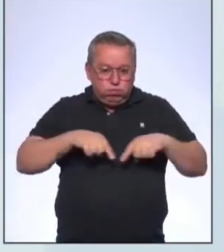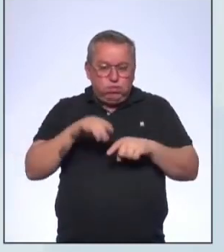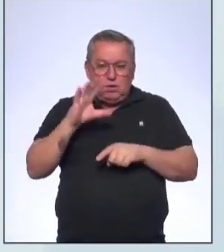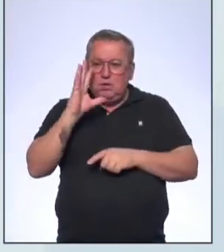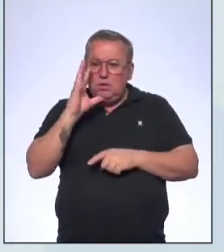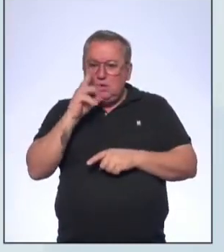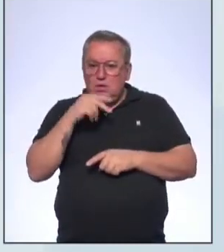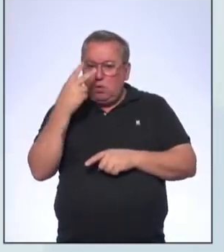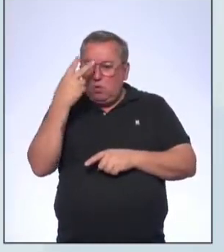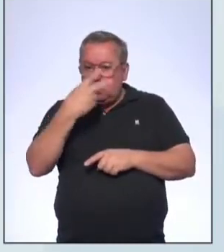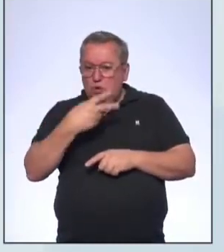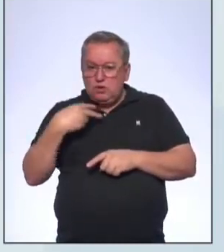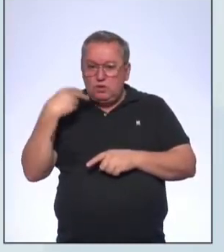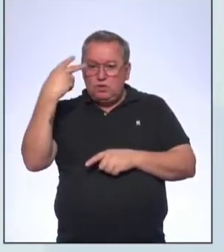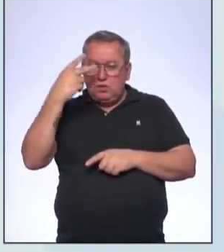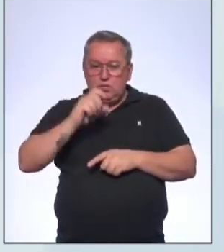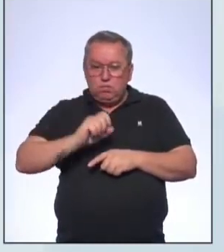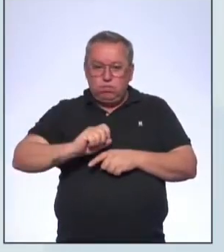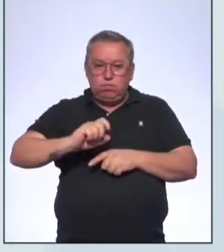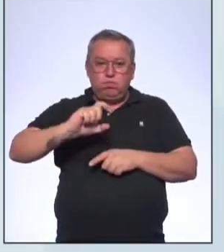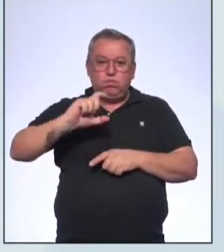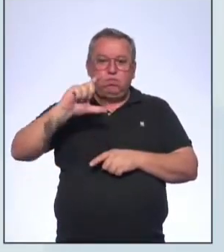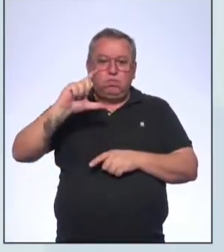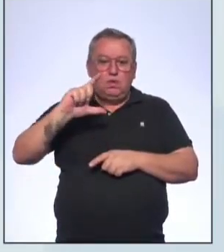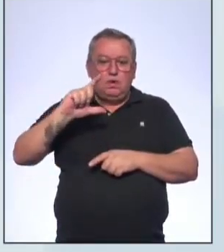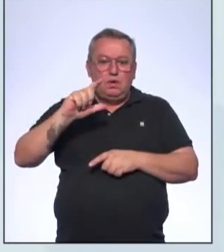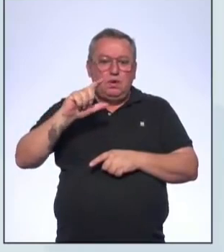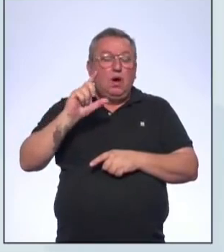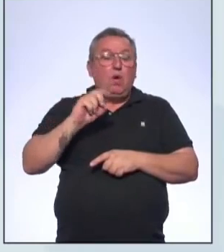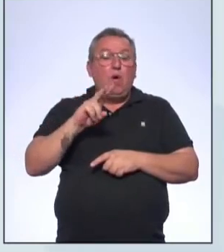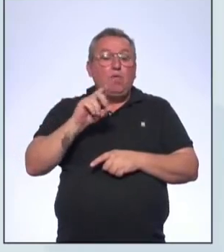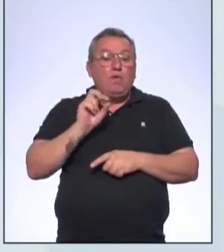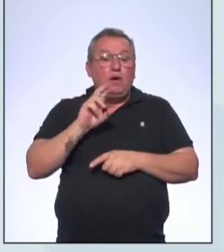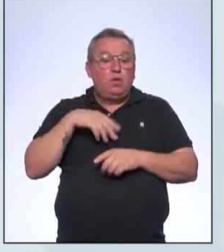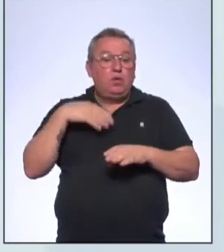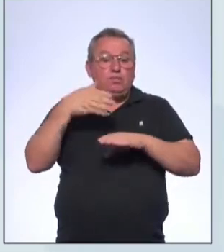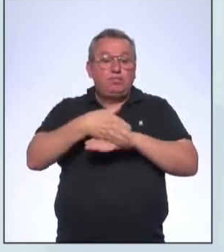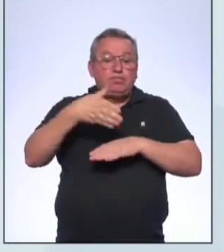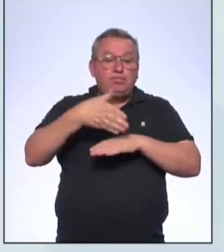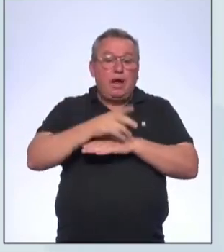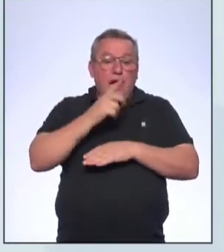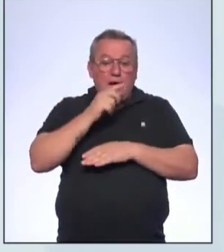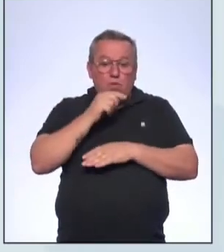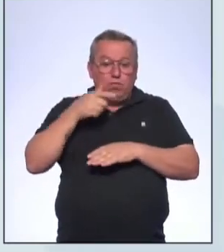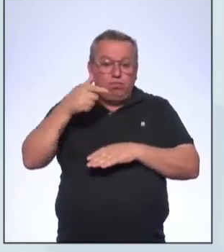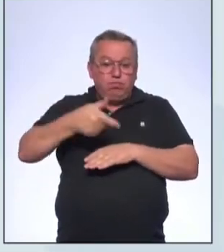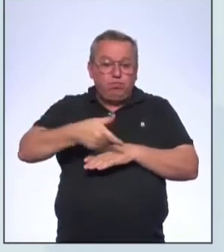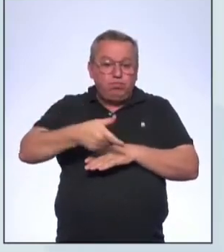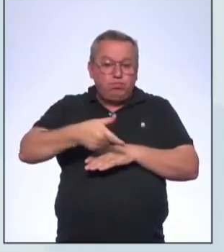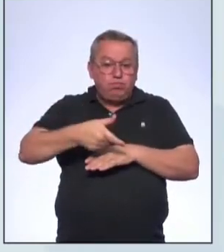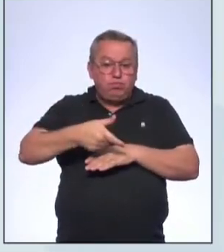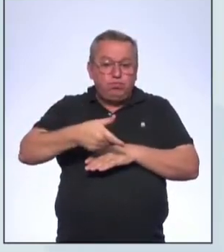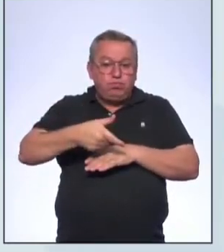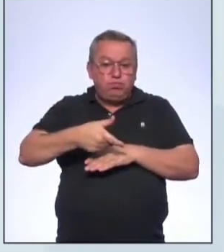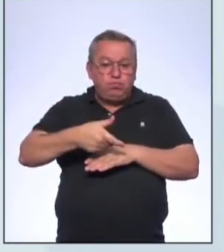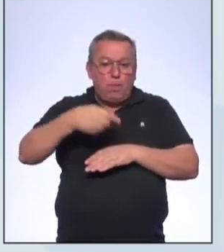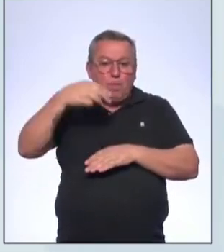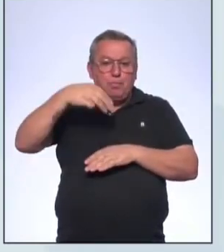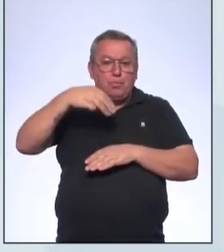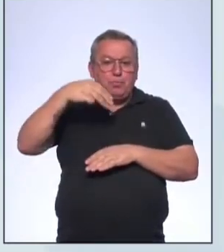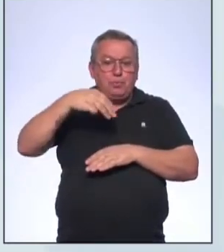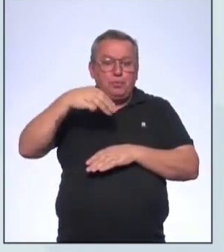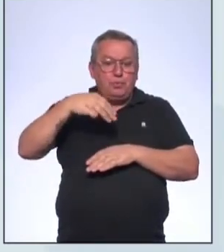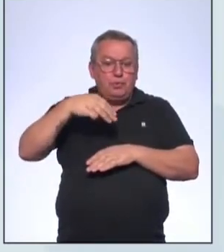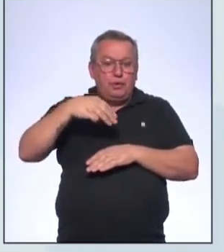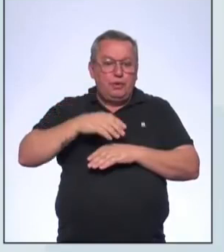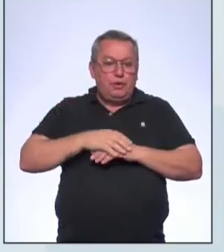horas para encher. Qual é o valor da vazão de água, ou seja, a quantidade de água por minuto que sai da torneira? Gente,